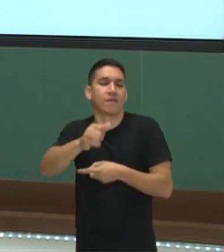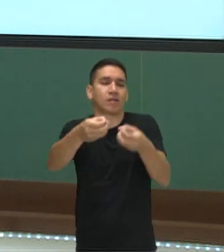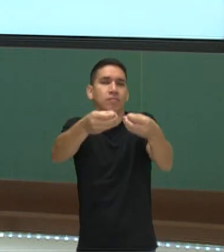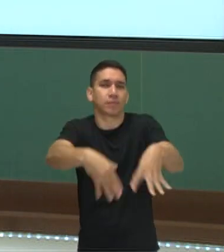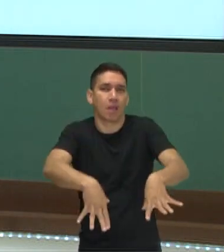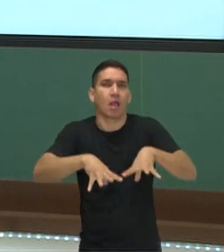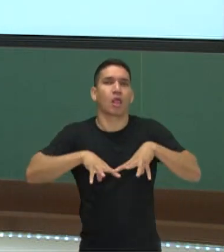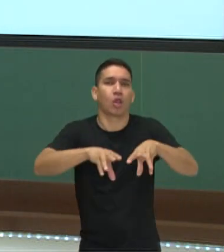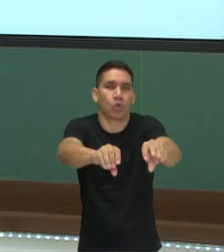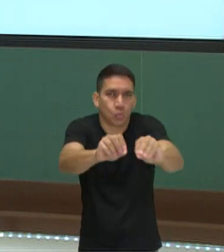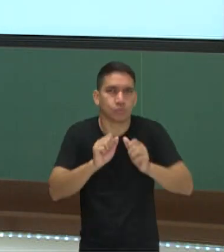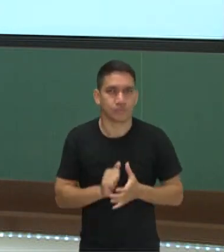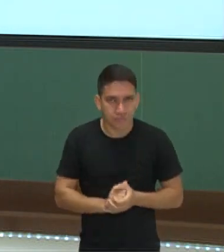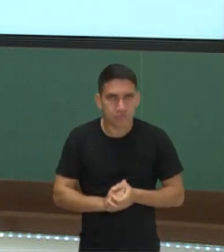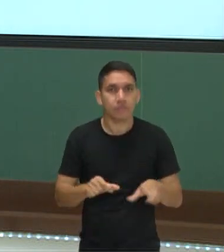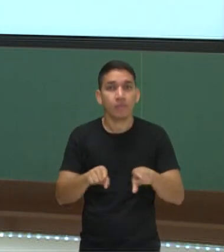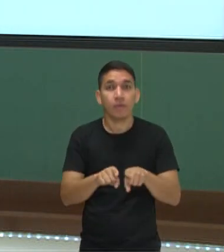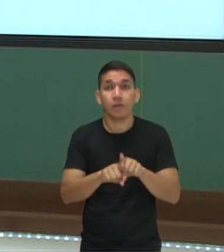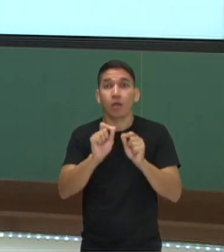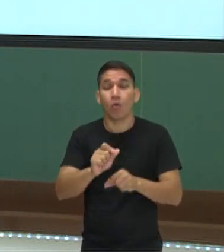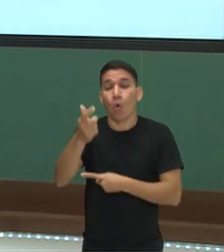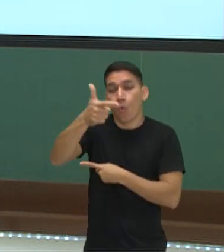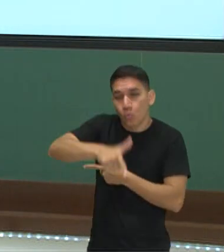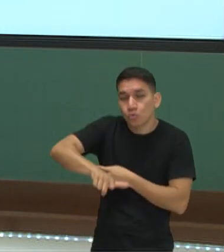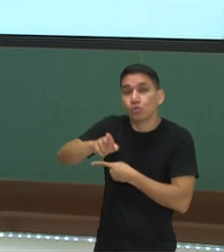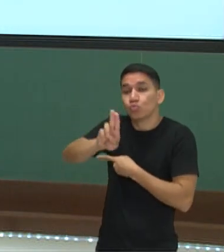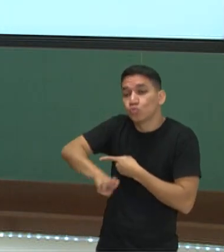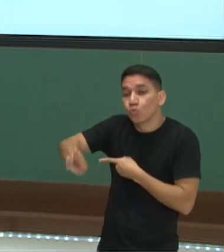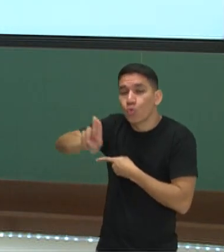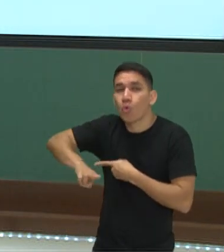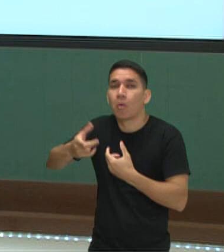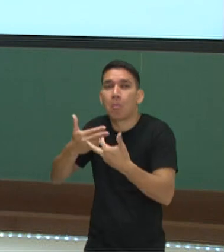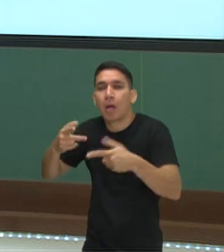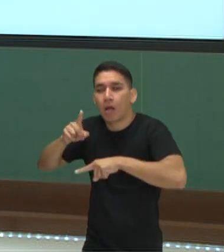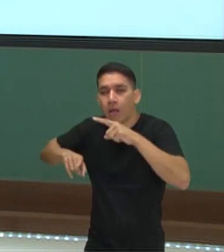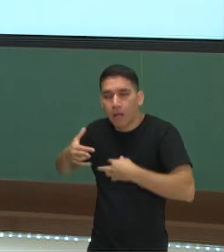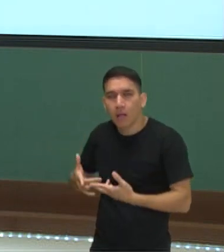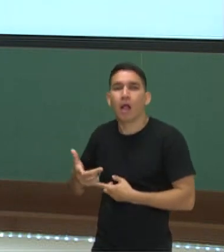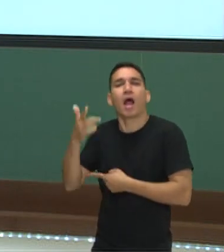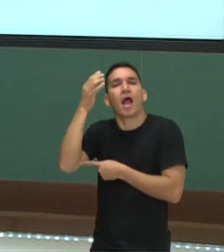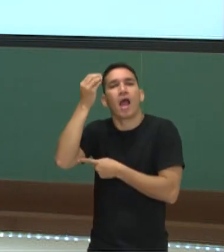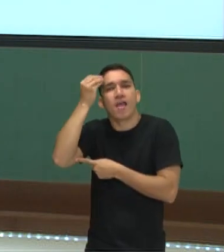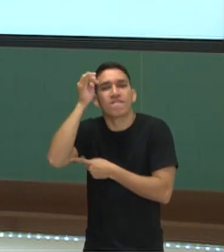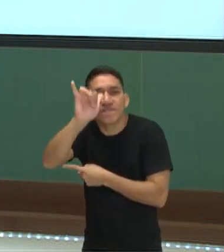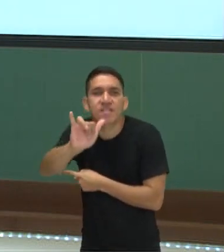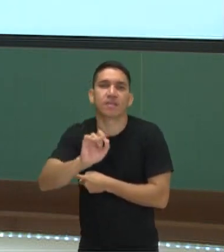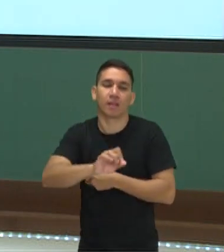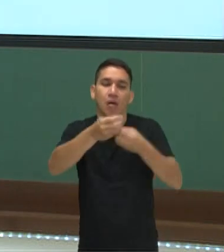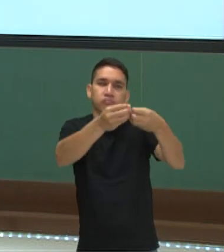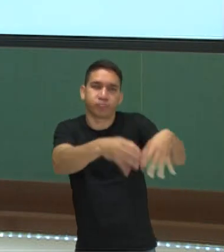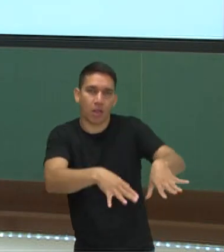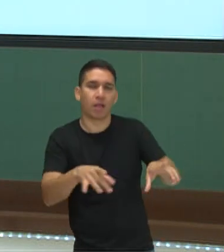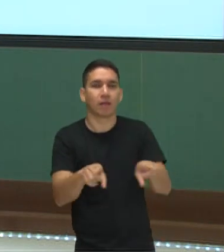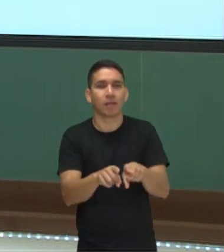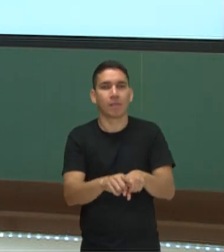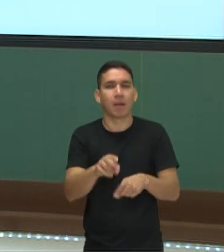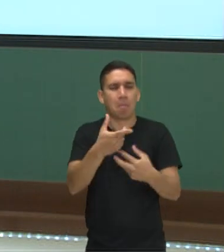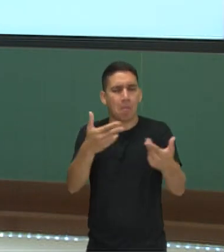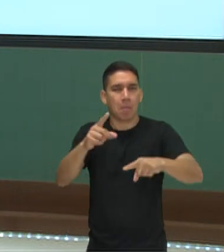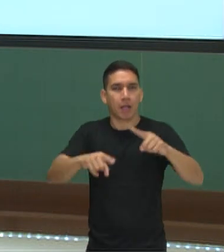degradação. O reaproveitamento de materiais evita a degradação. A reciclagem de materiais evita a